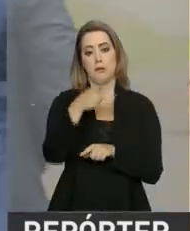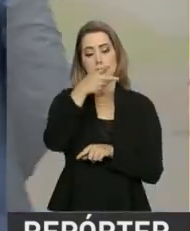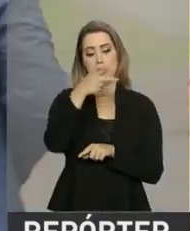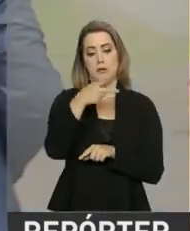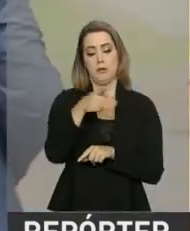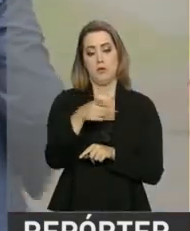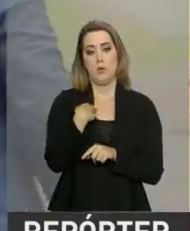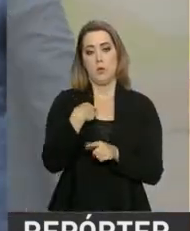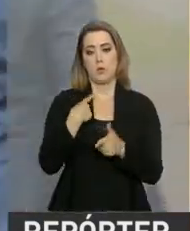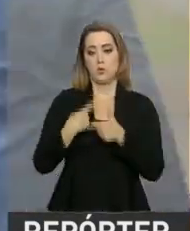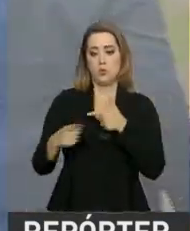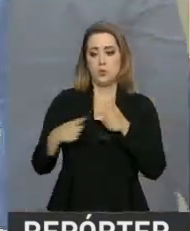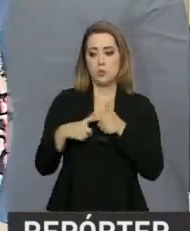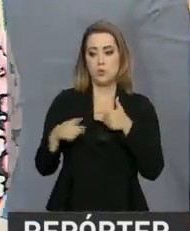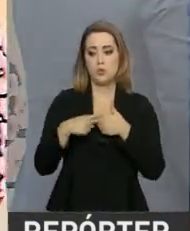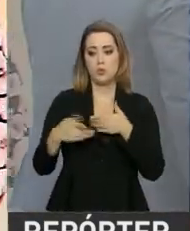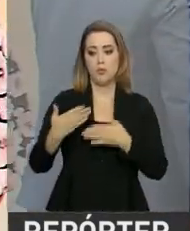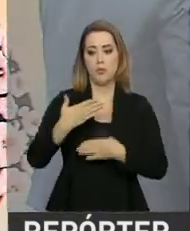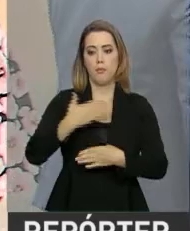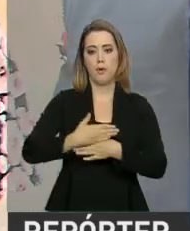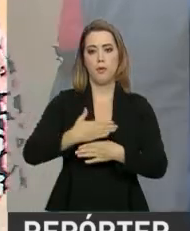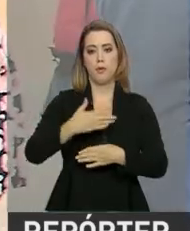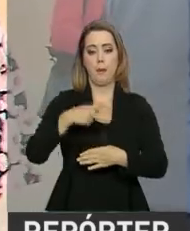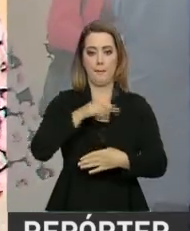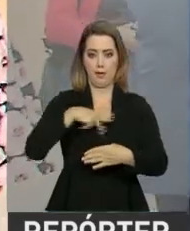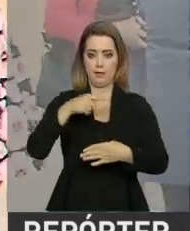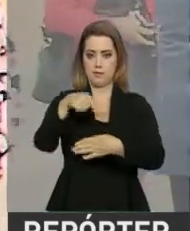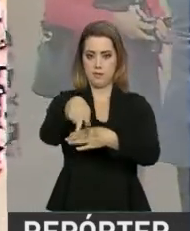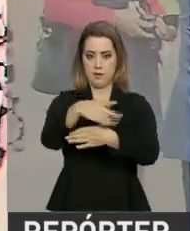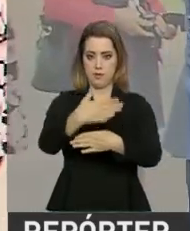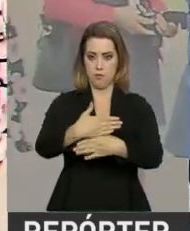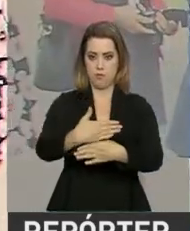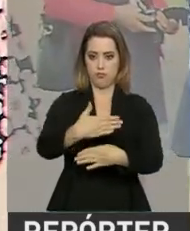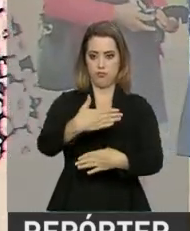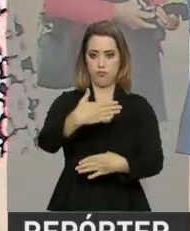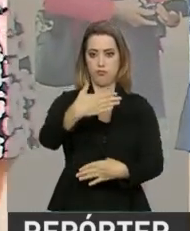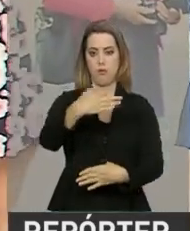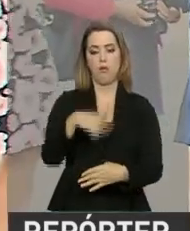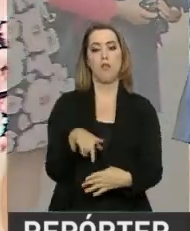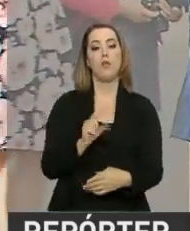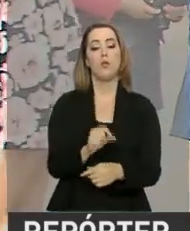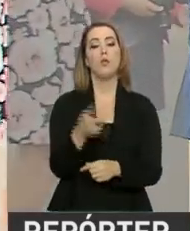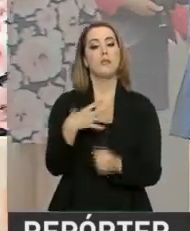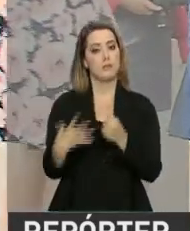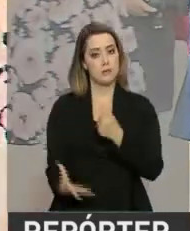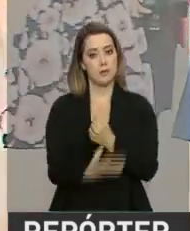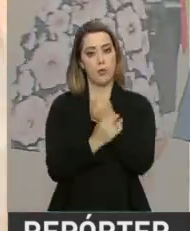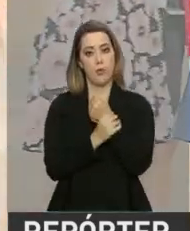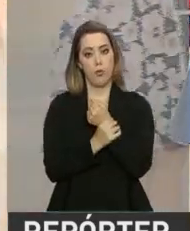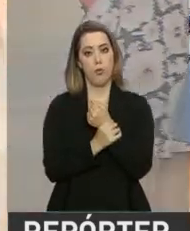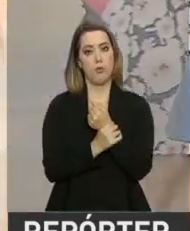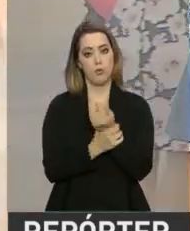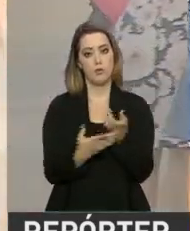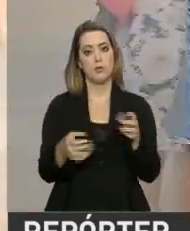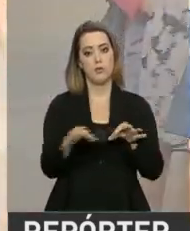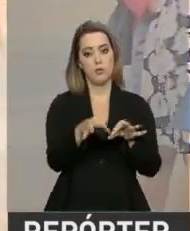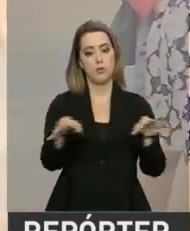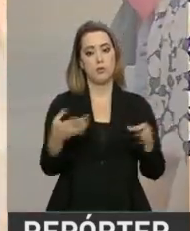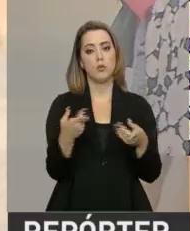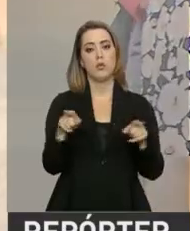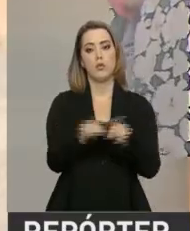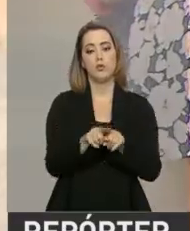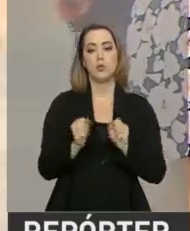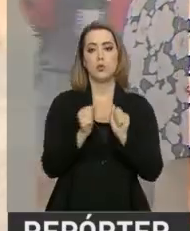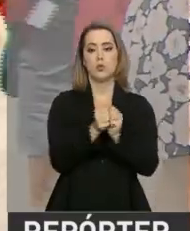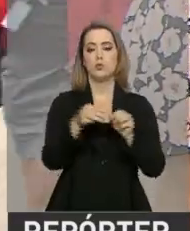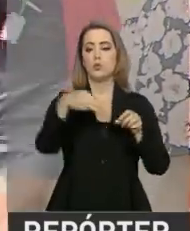as fronteiras seguras que estamos elaborando em conjunto é com o ministério da defesa ministério das relações exteriores